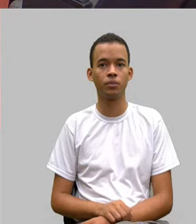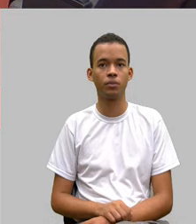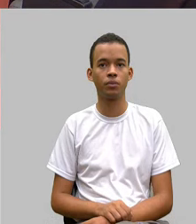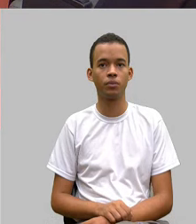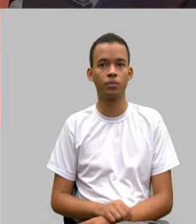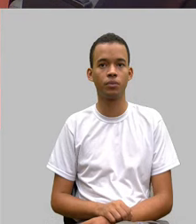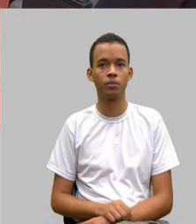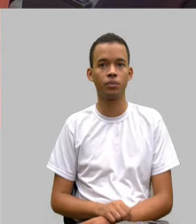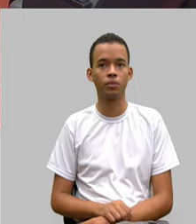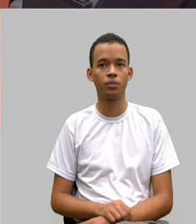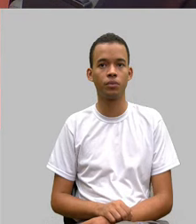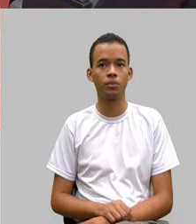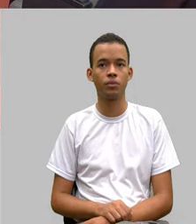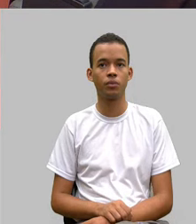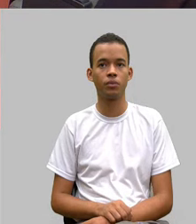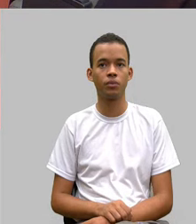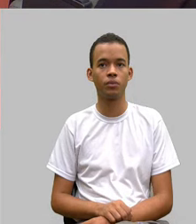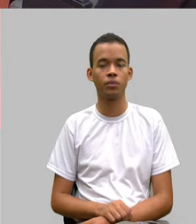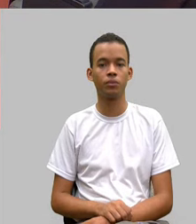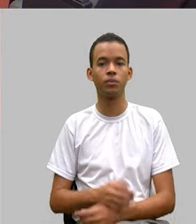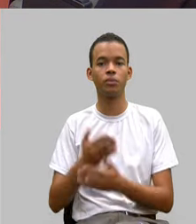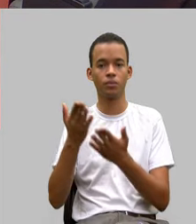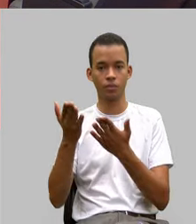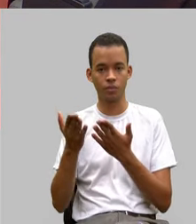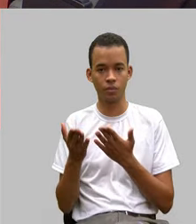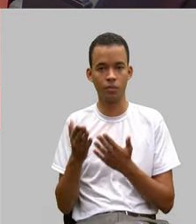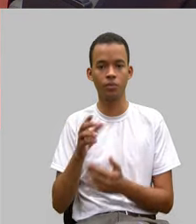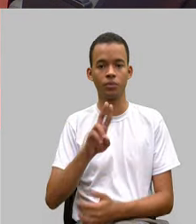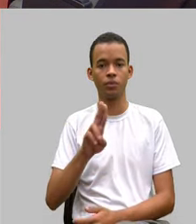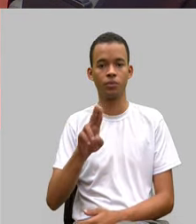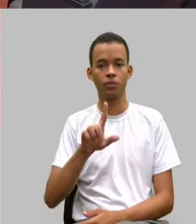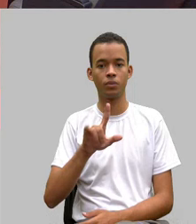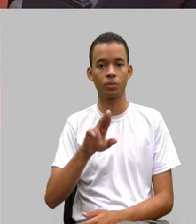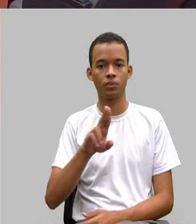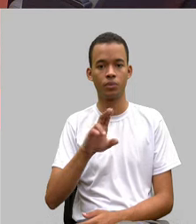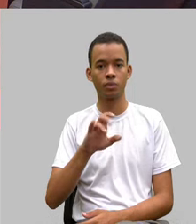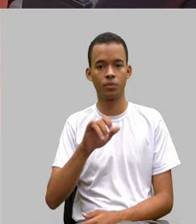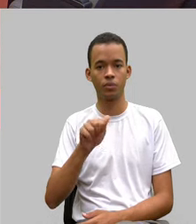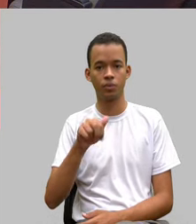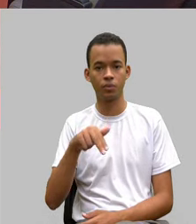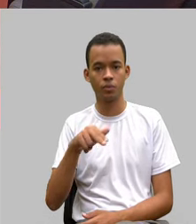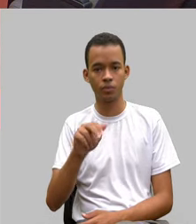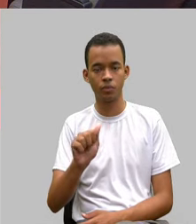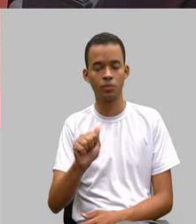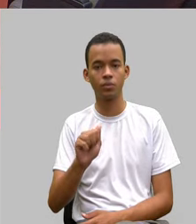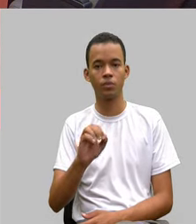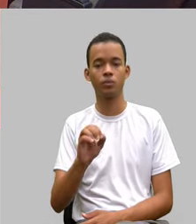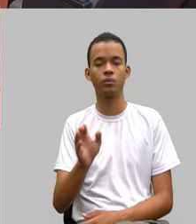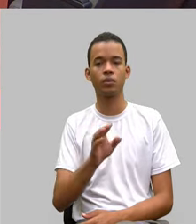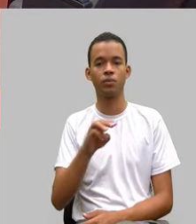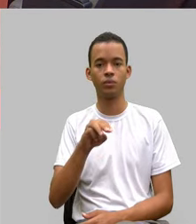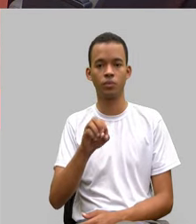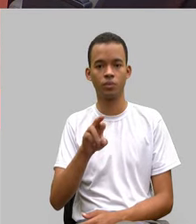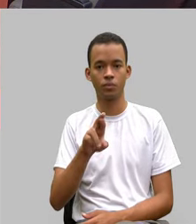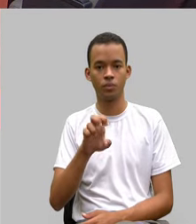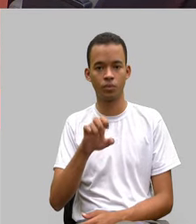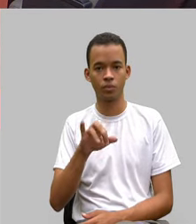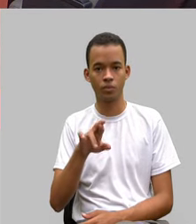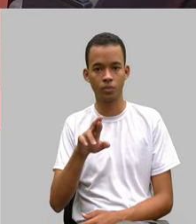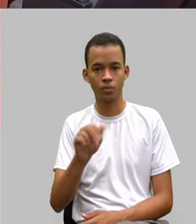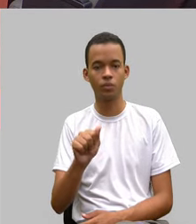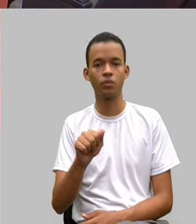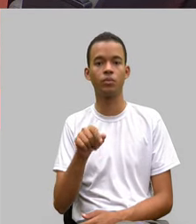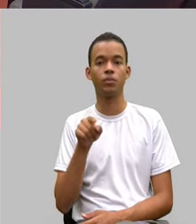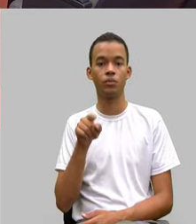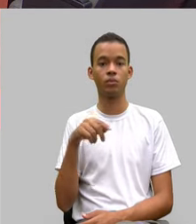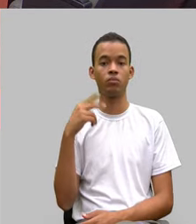de convidamos Luciano Moreira de Oliveira promotor de justiça e coordenador do Centro de Apoio operacional